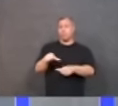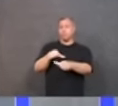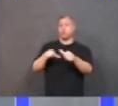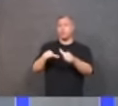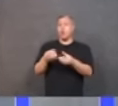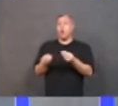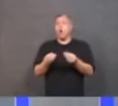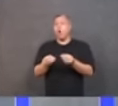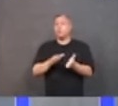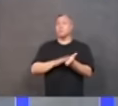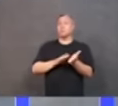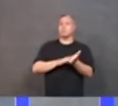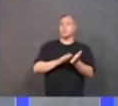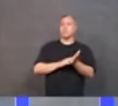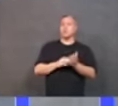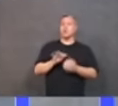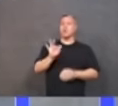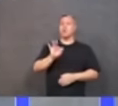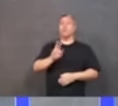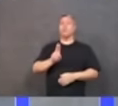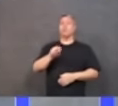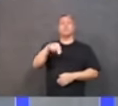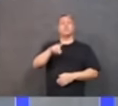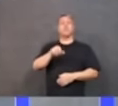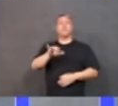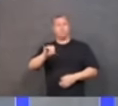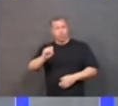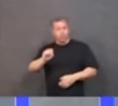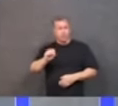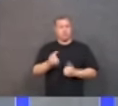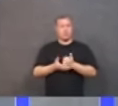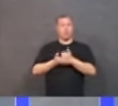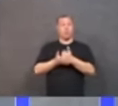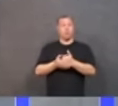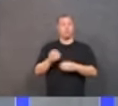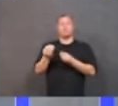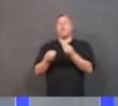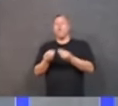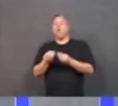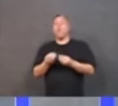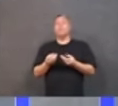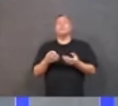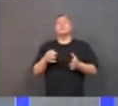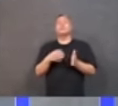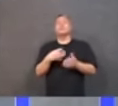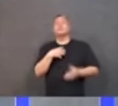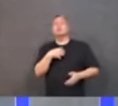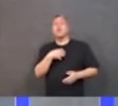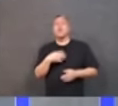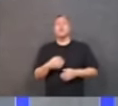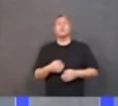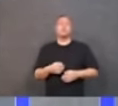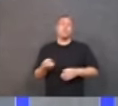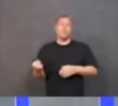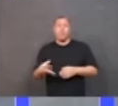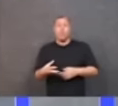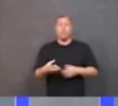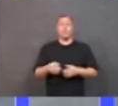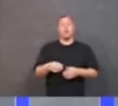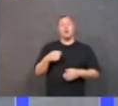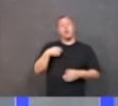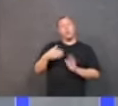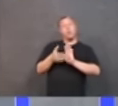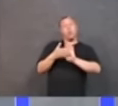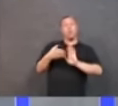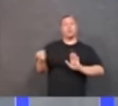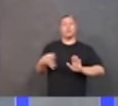de contas das fundações de apoio, que a gente entende que é fundamental a gente ter uma nova forma. Inclusive, a nossa proposição é que ela deixe de ser anual e passe